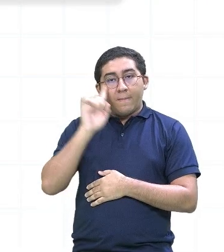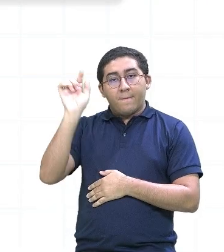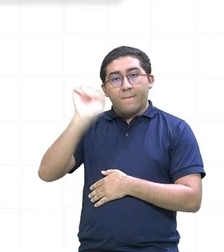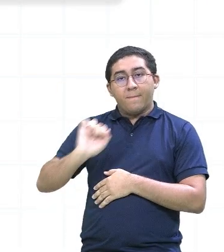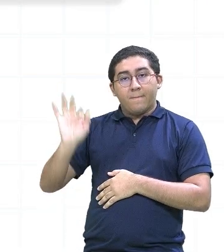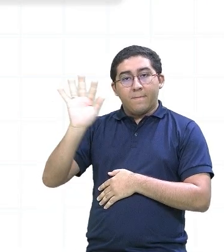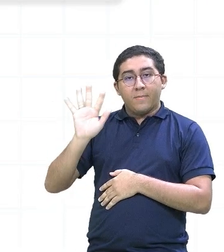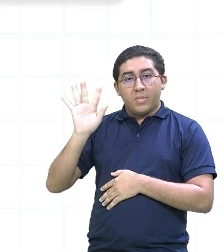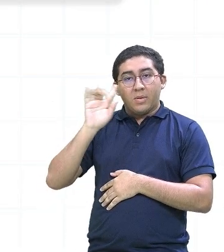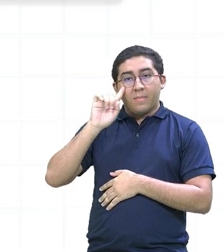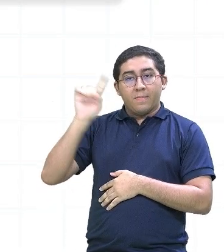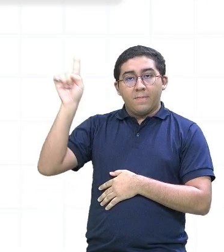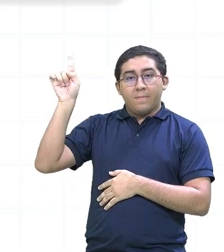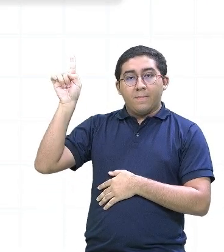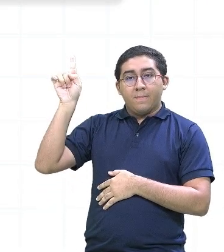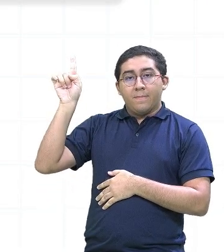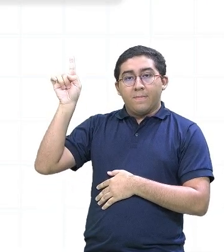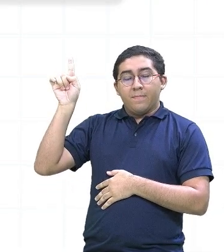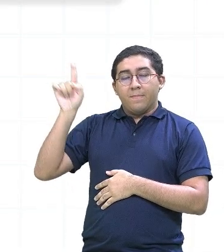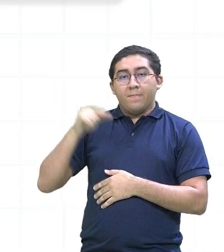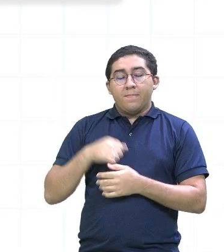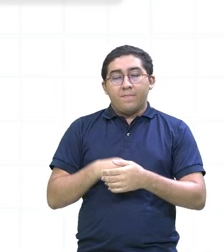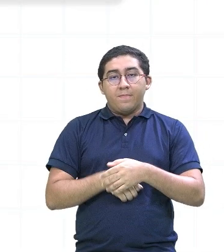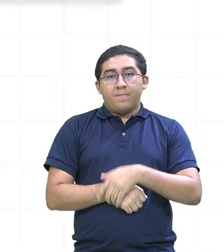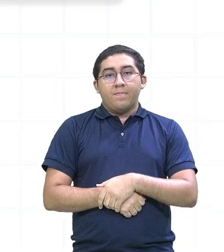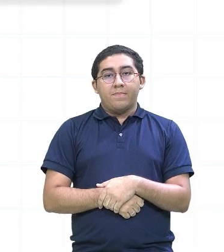os tacos,